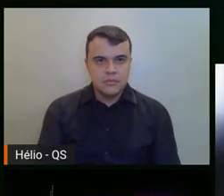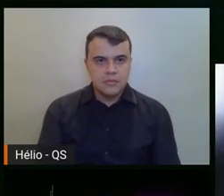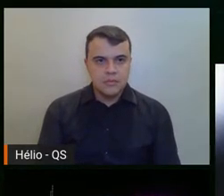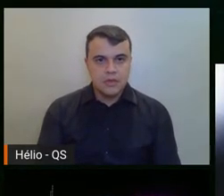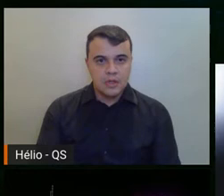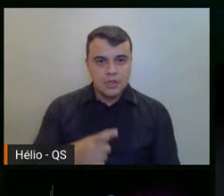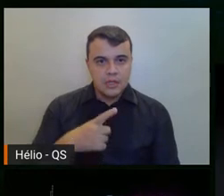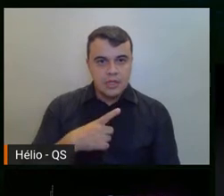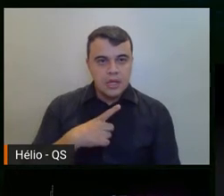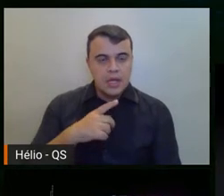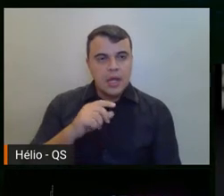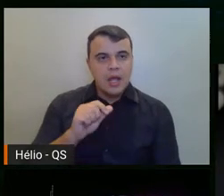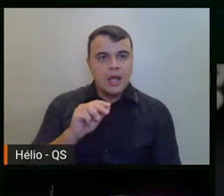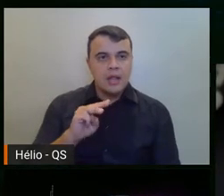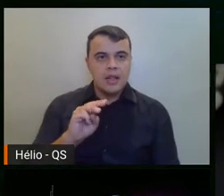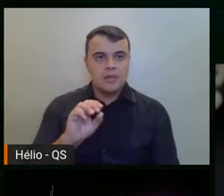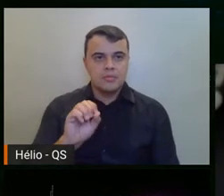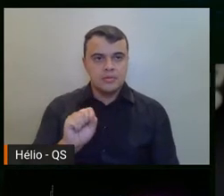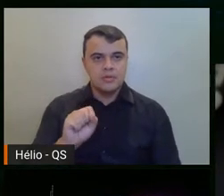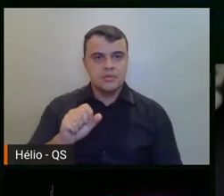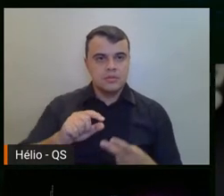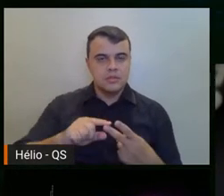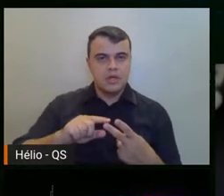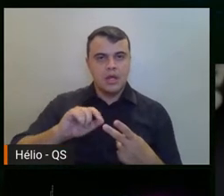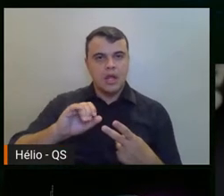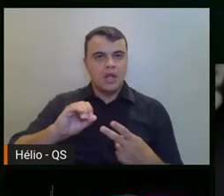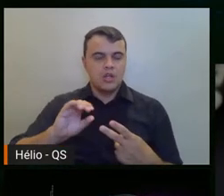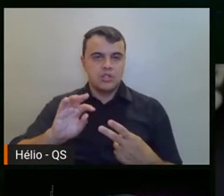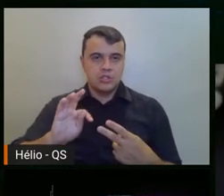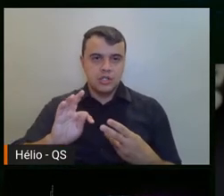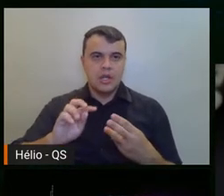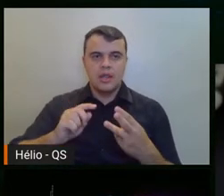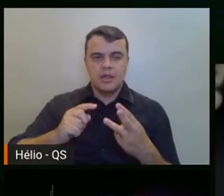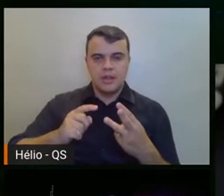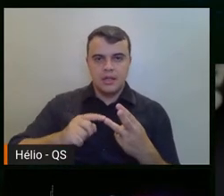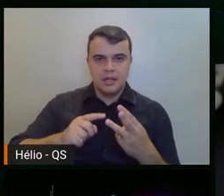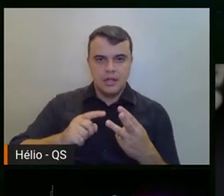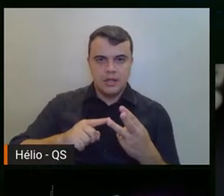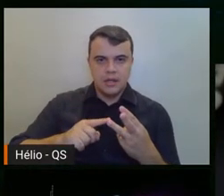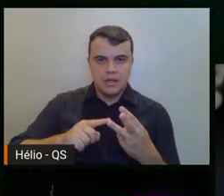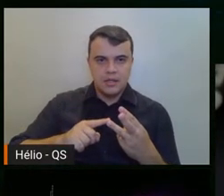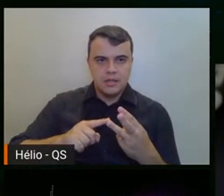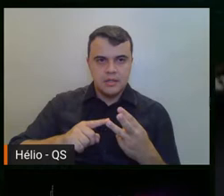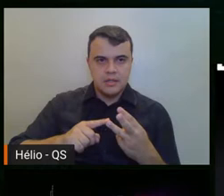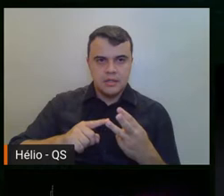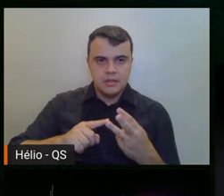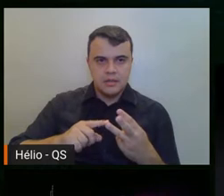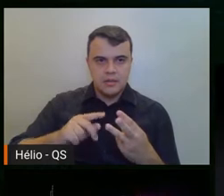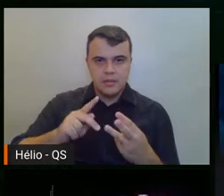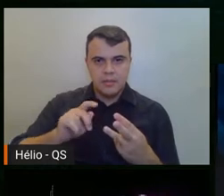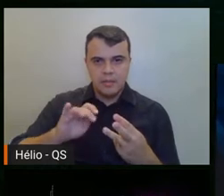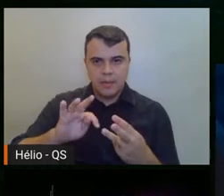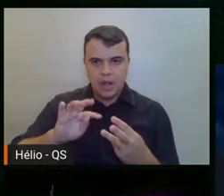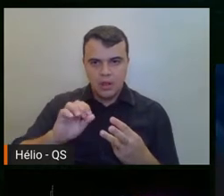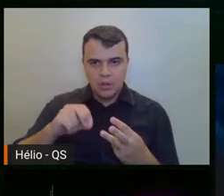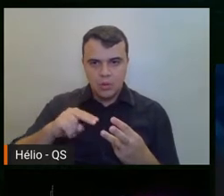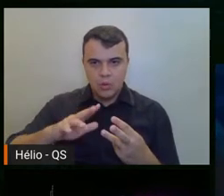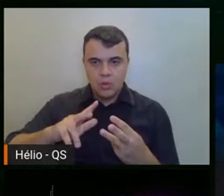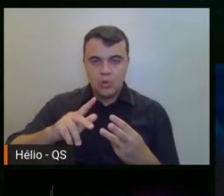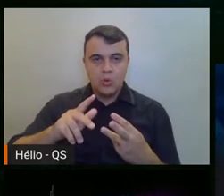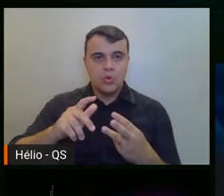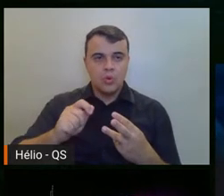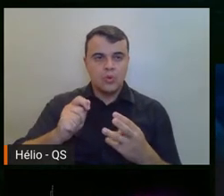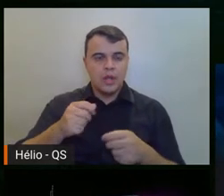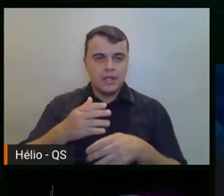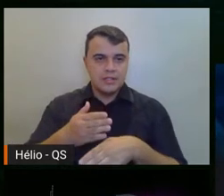tem aqui ó a WS aí ó te você tem ali evitando 7 a 1 com python tudo isso daqui só